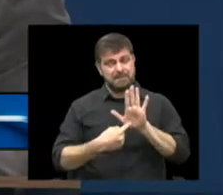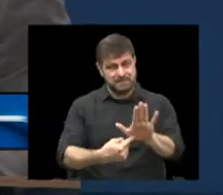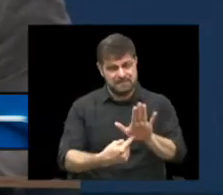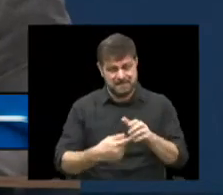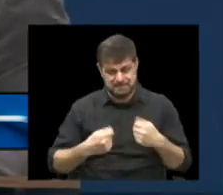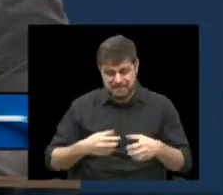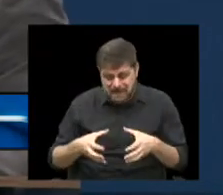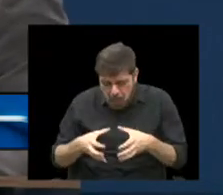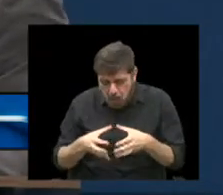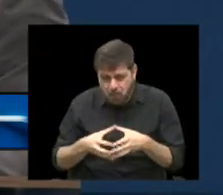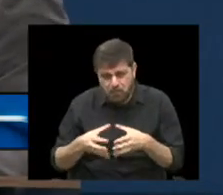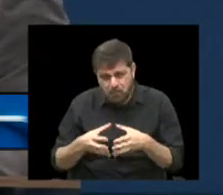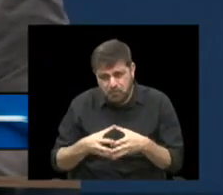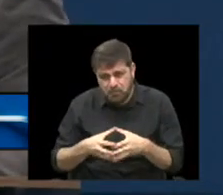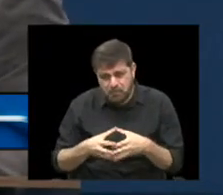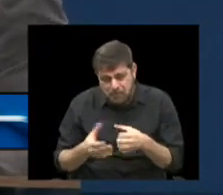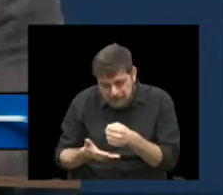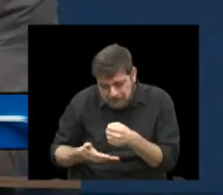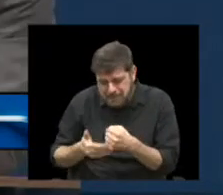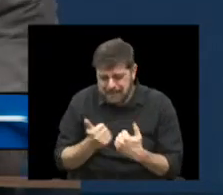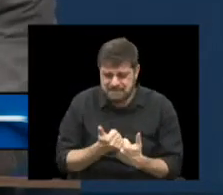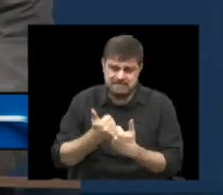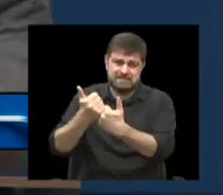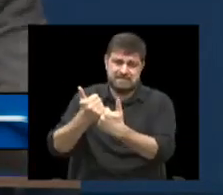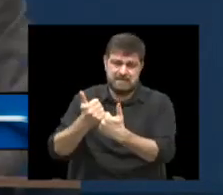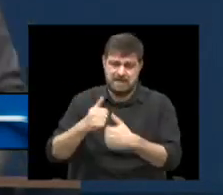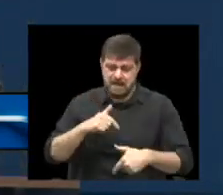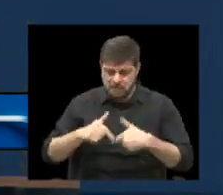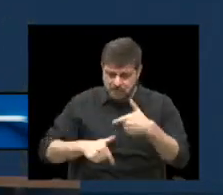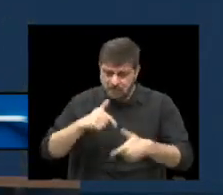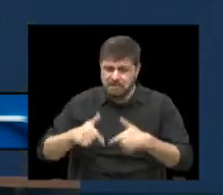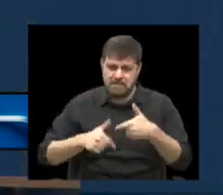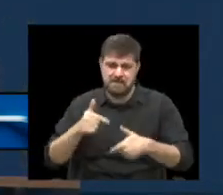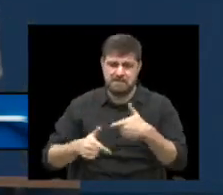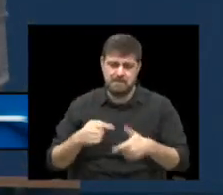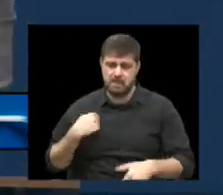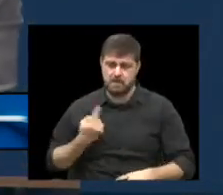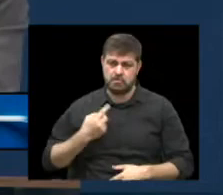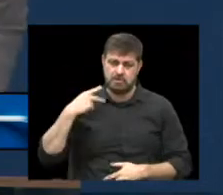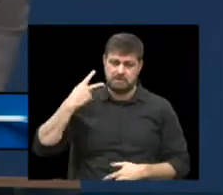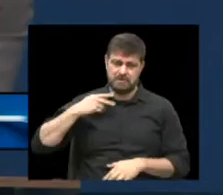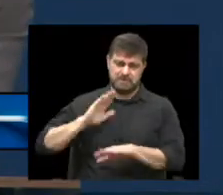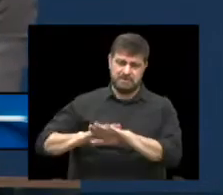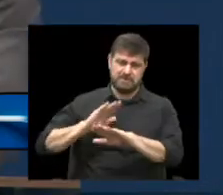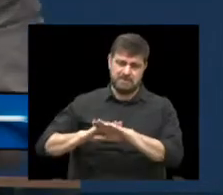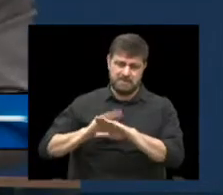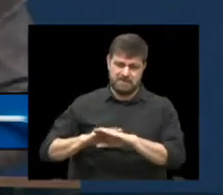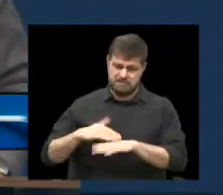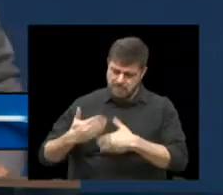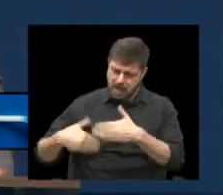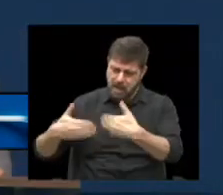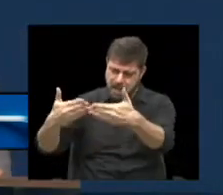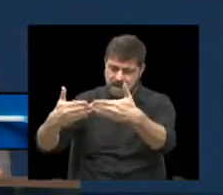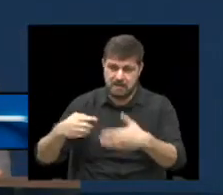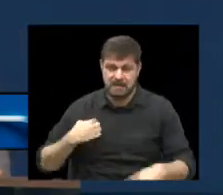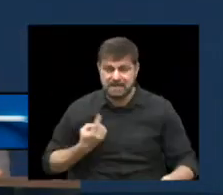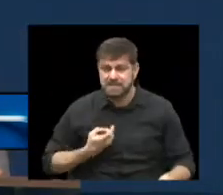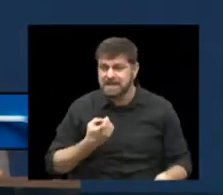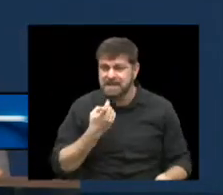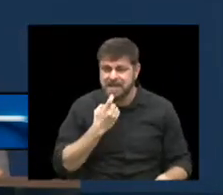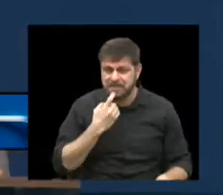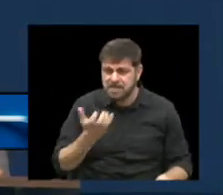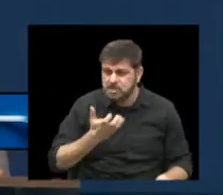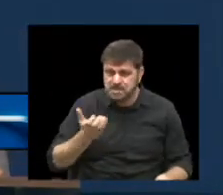mínimo para desenvolver o trabalho. Nós não podemos perder aqui aquele impulso de querer o melhor para a